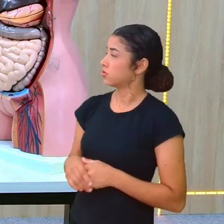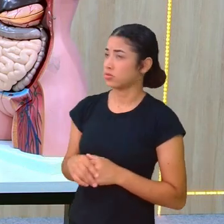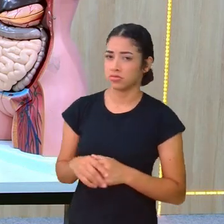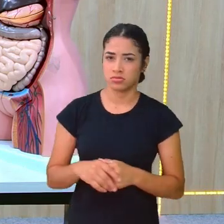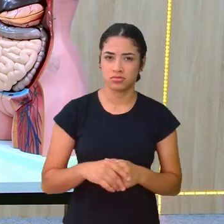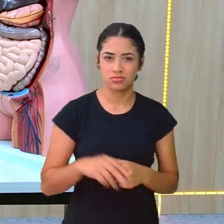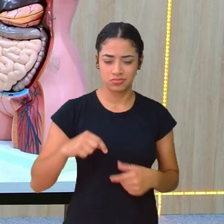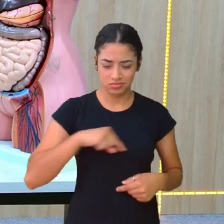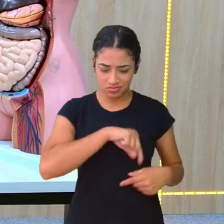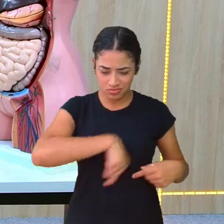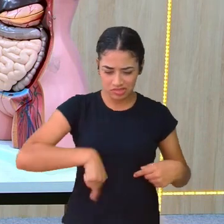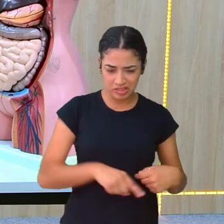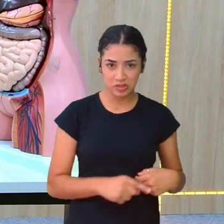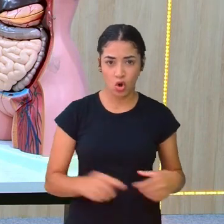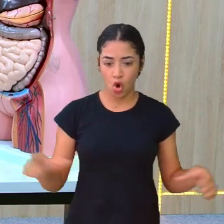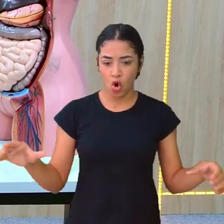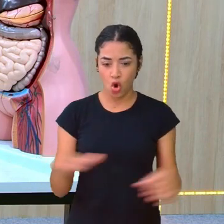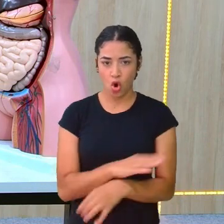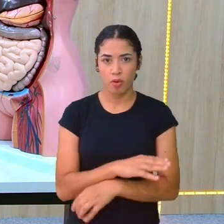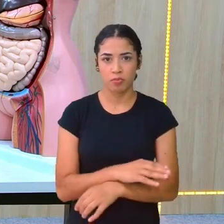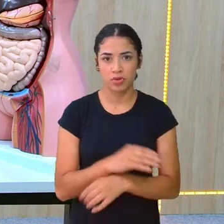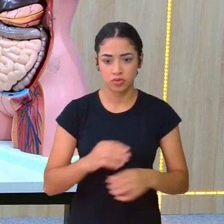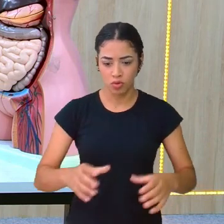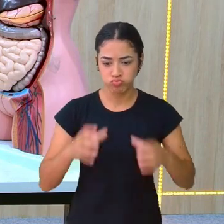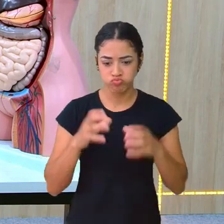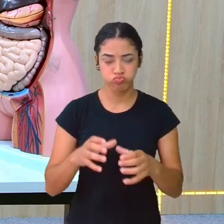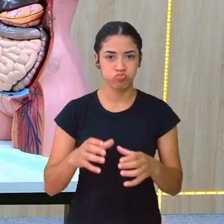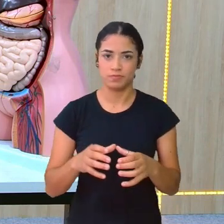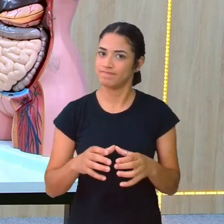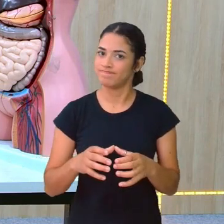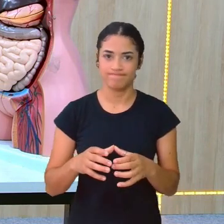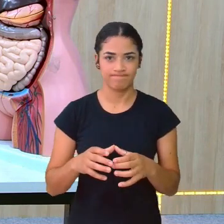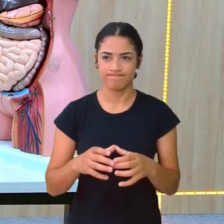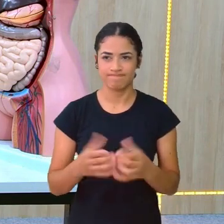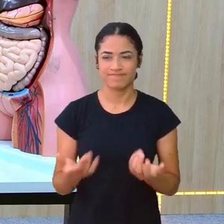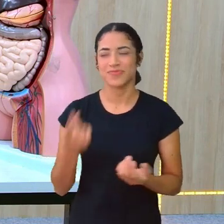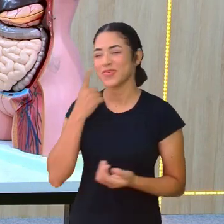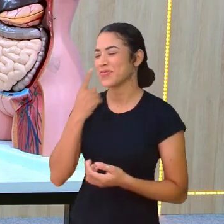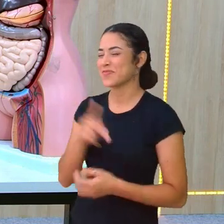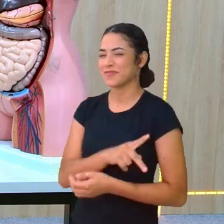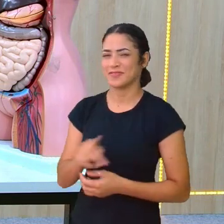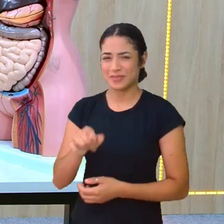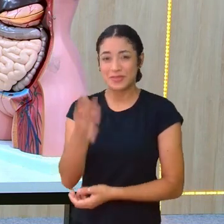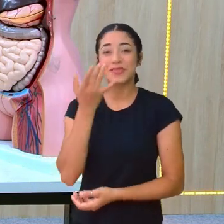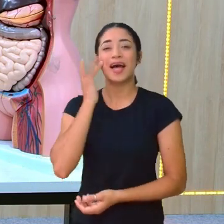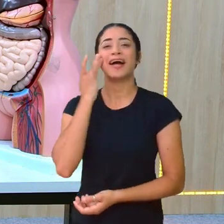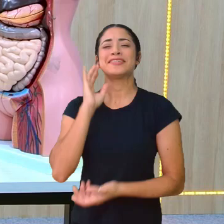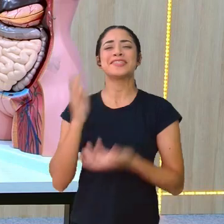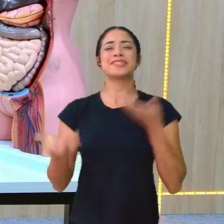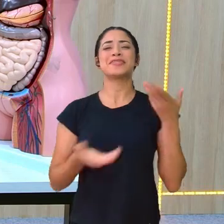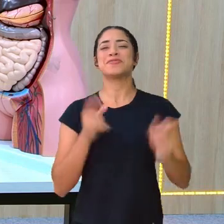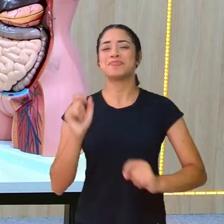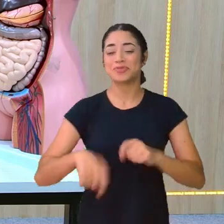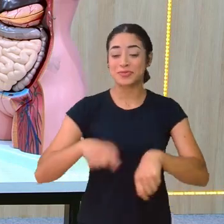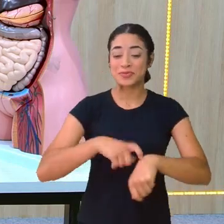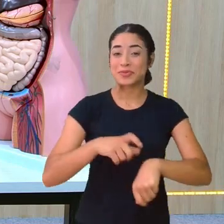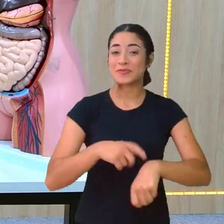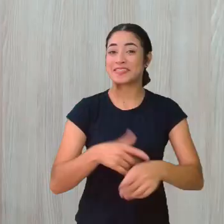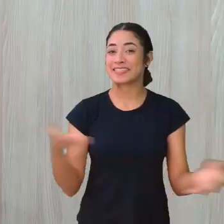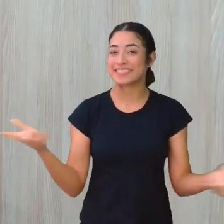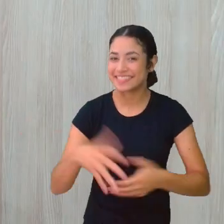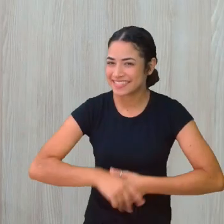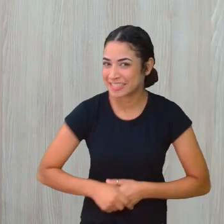dos alimentos inteiros, né? E aí, professora Adriana, o que você está achando desses primeiros momentos aqui